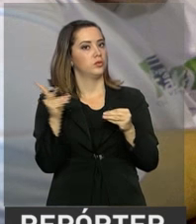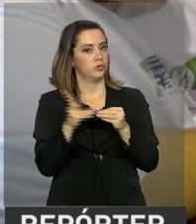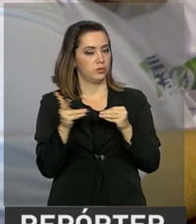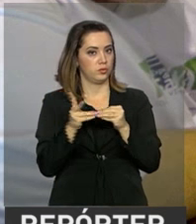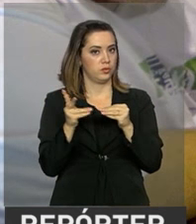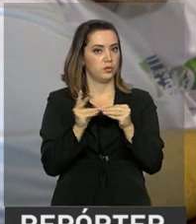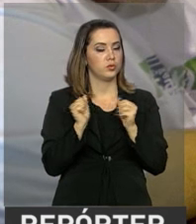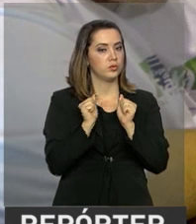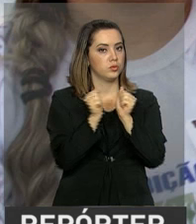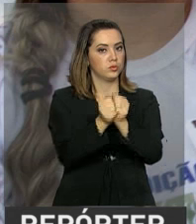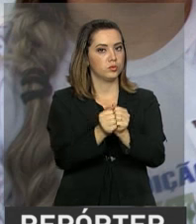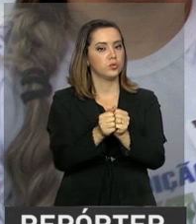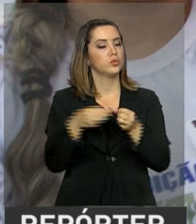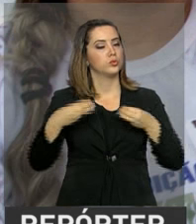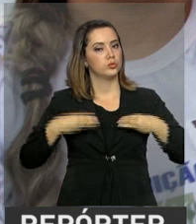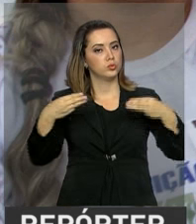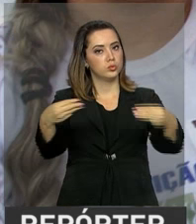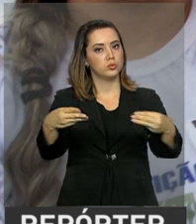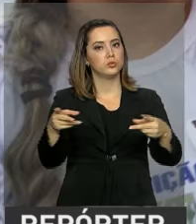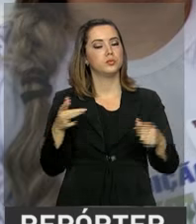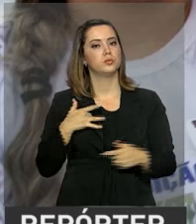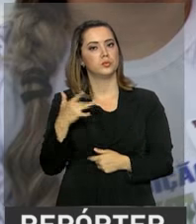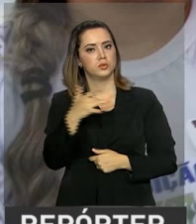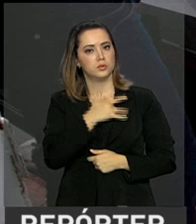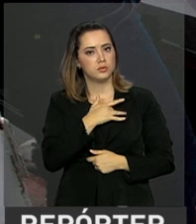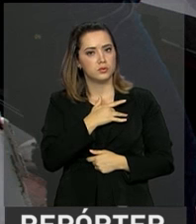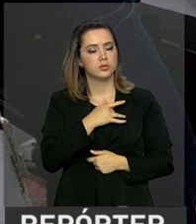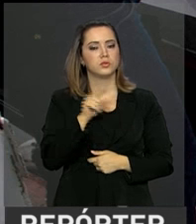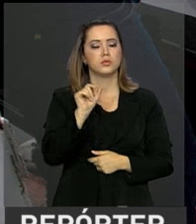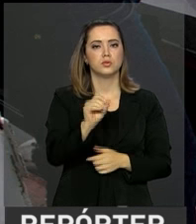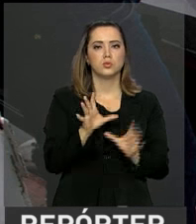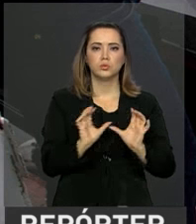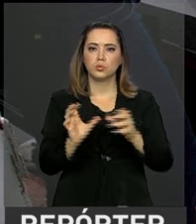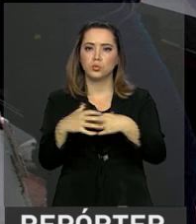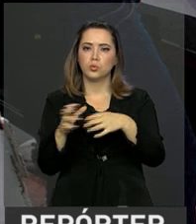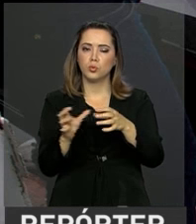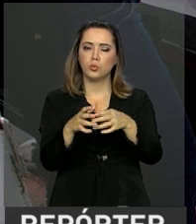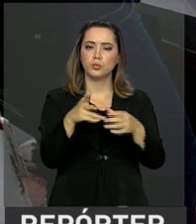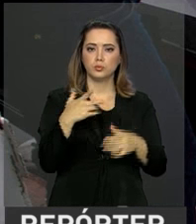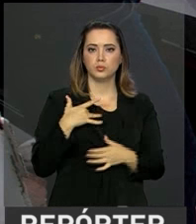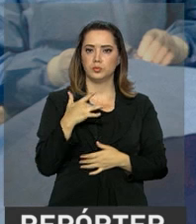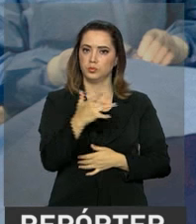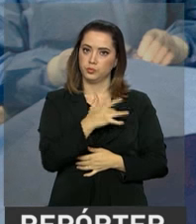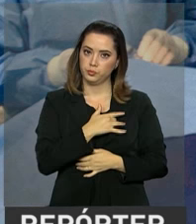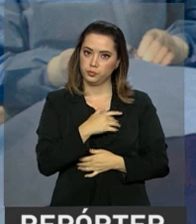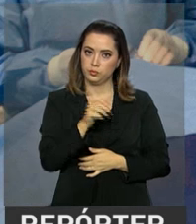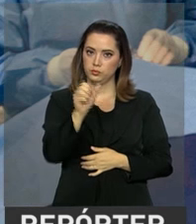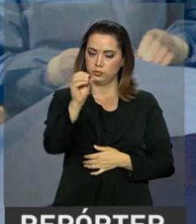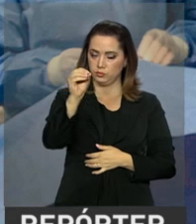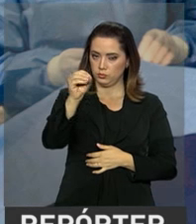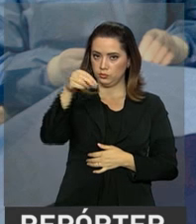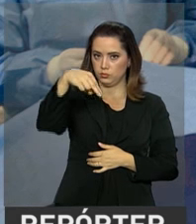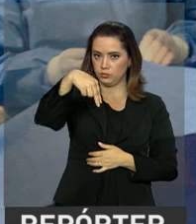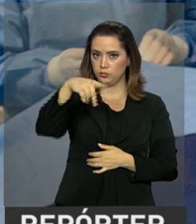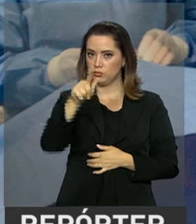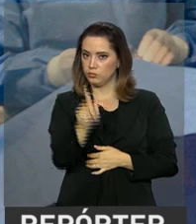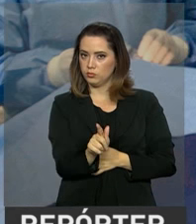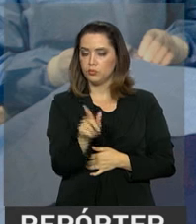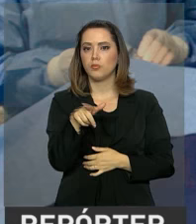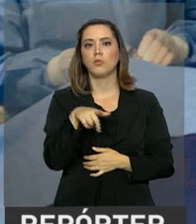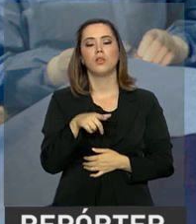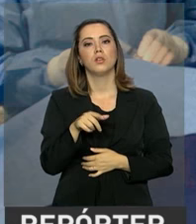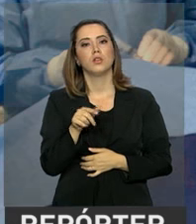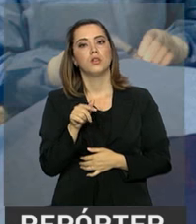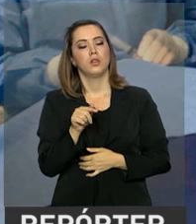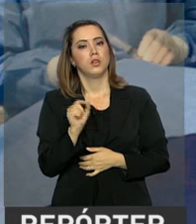do Ministério da Saúde e os Expedicionários da Saúde, uma organização não governamental. A previsão é que sejam realizadas